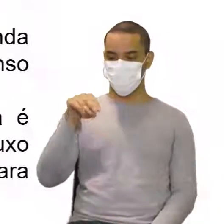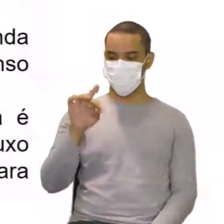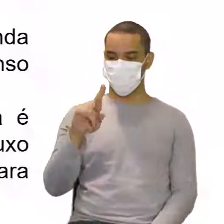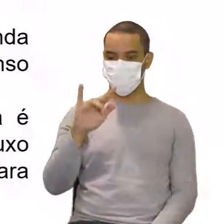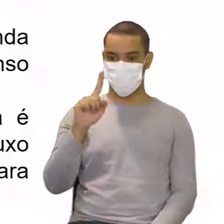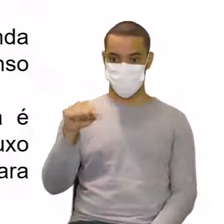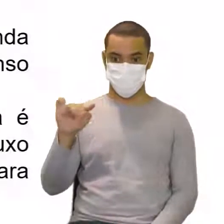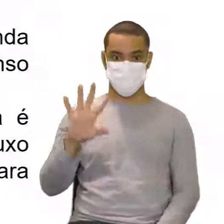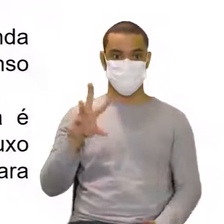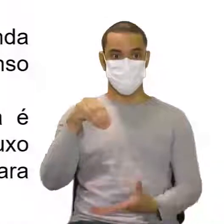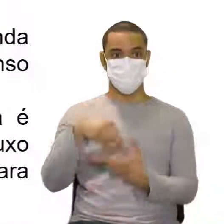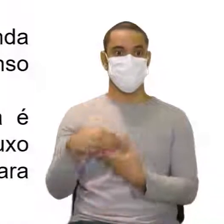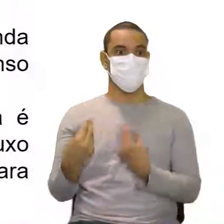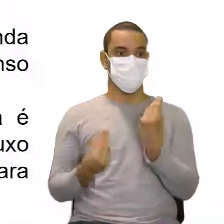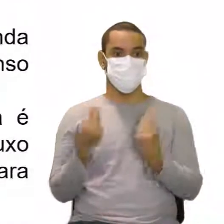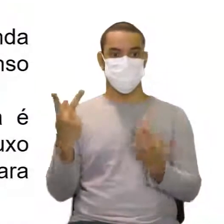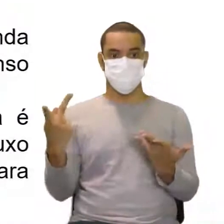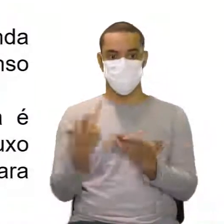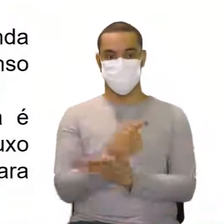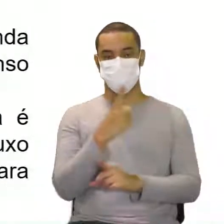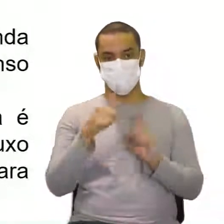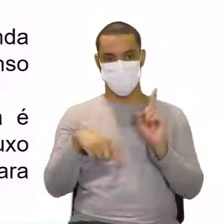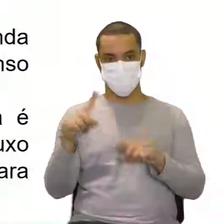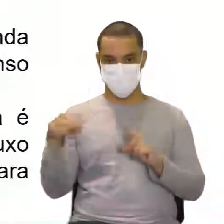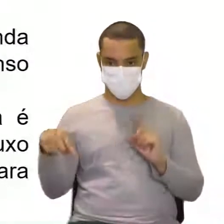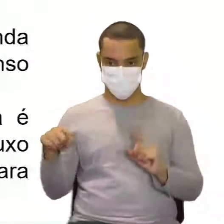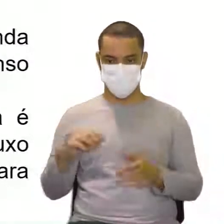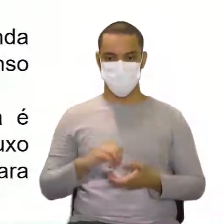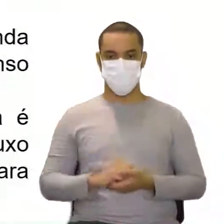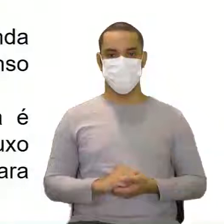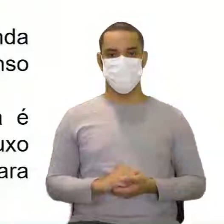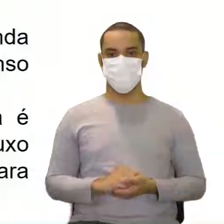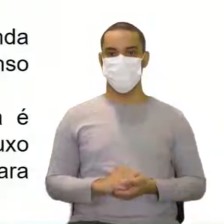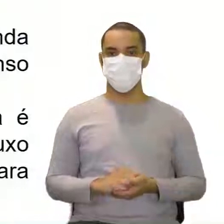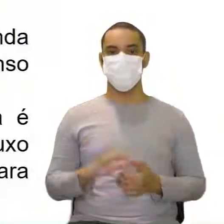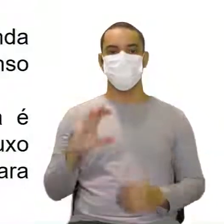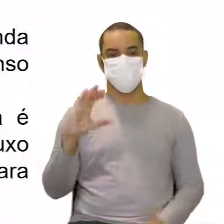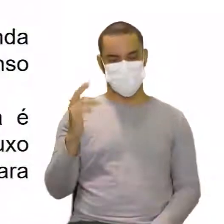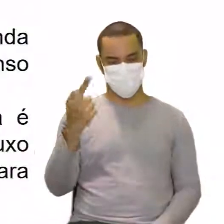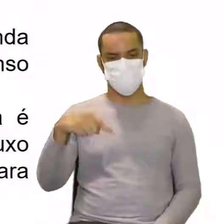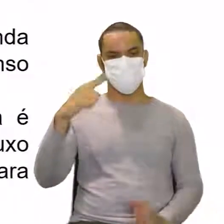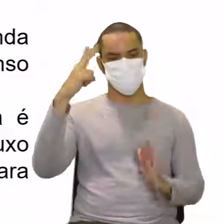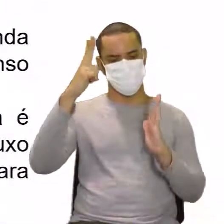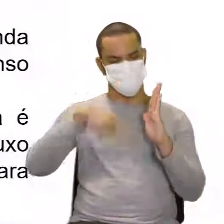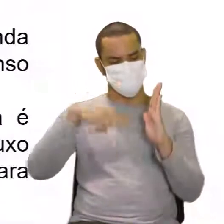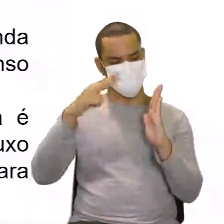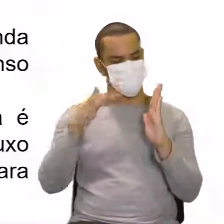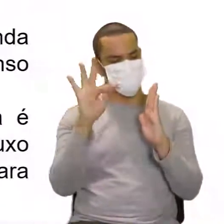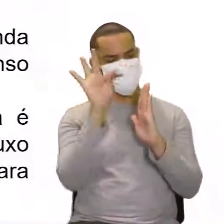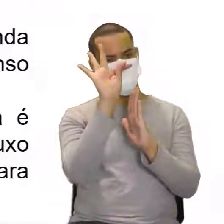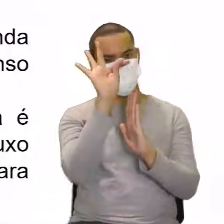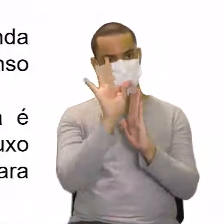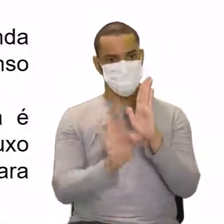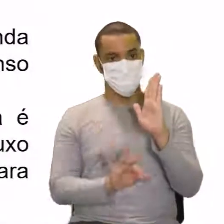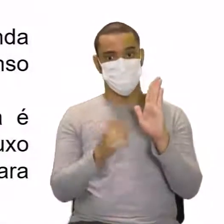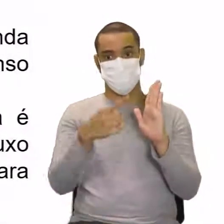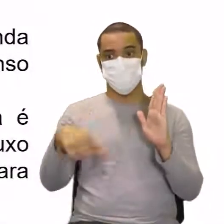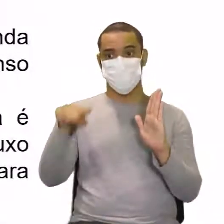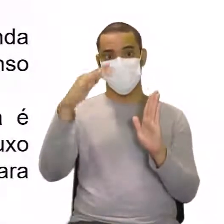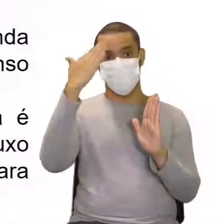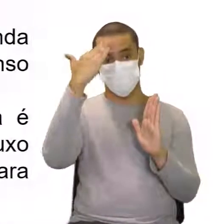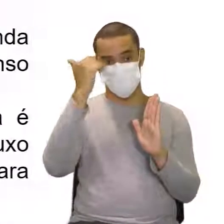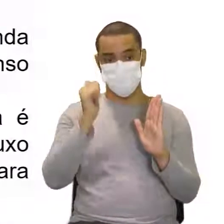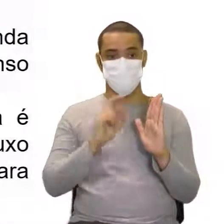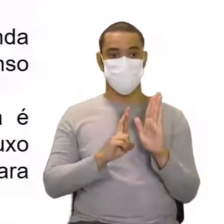em relação à questão da variação do fluxo magnético, né? Então, com certeza, leram direitinho, olharam os textos e sabem que